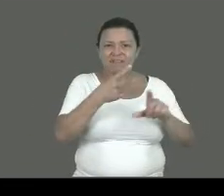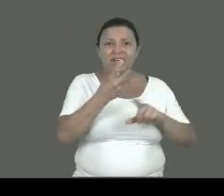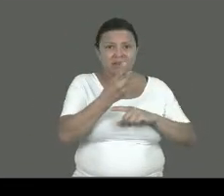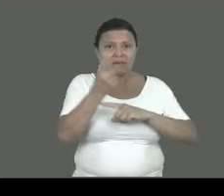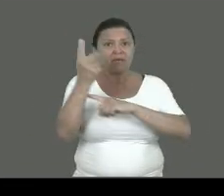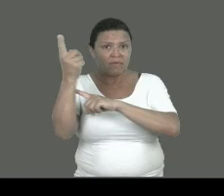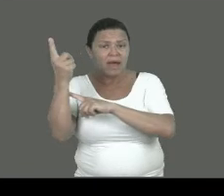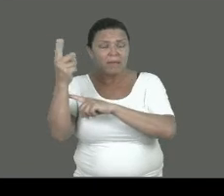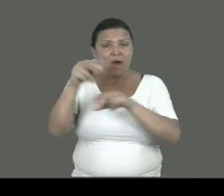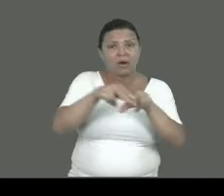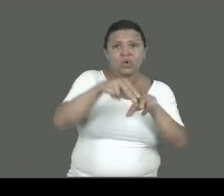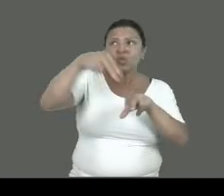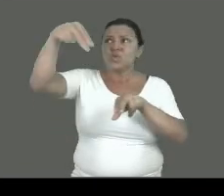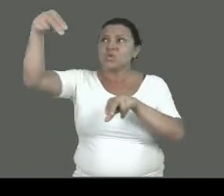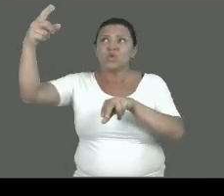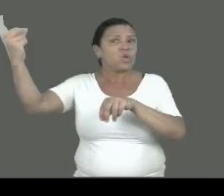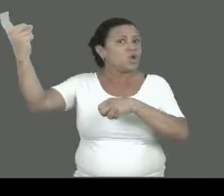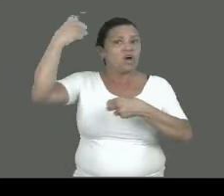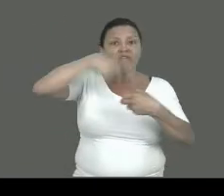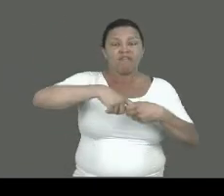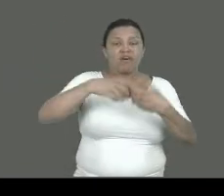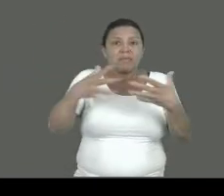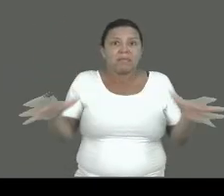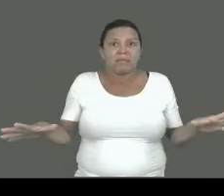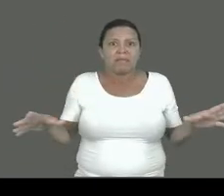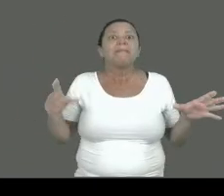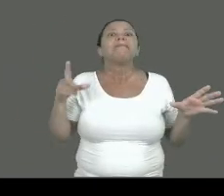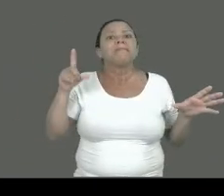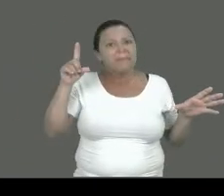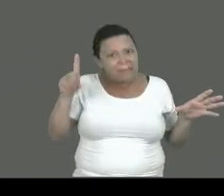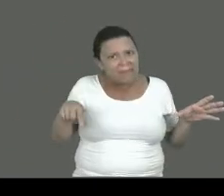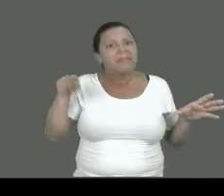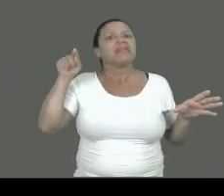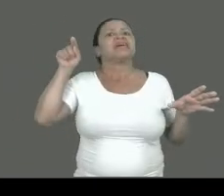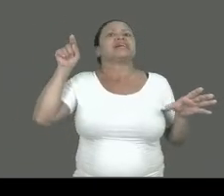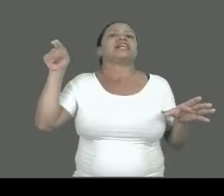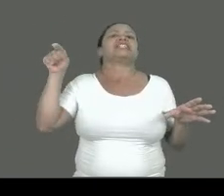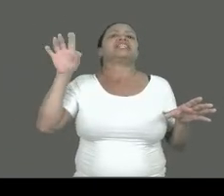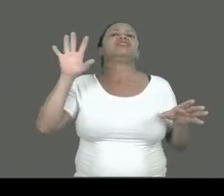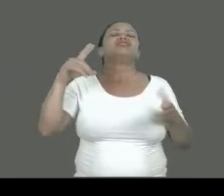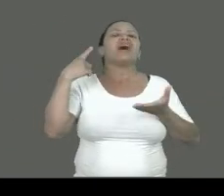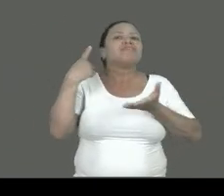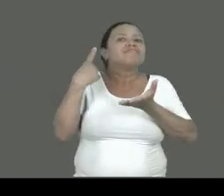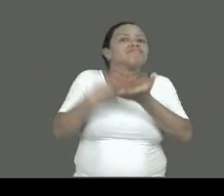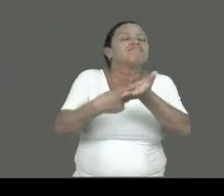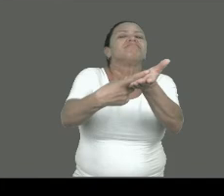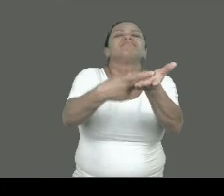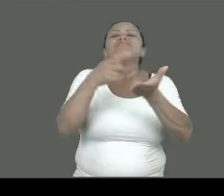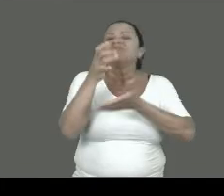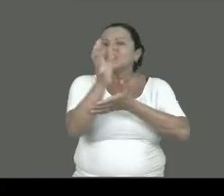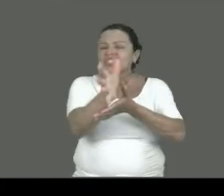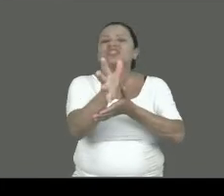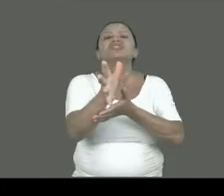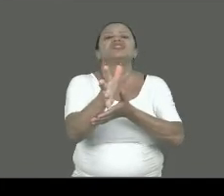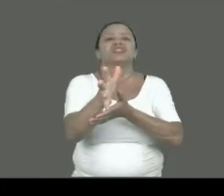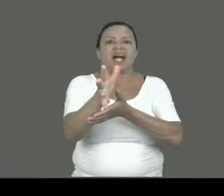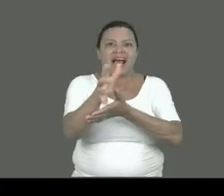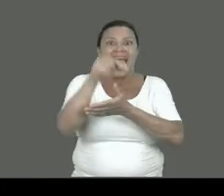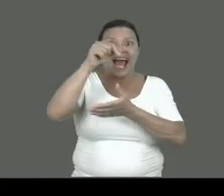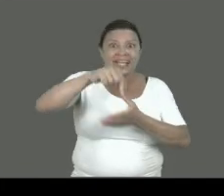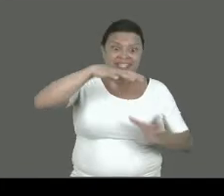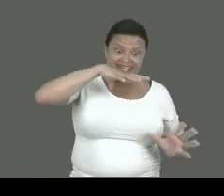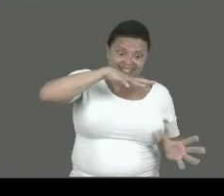embora para nunca mais voltar. Porque esses sim cumpriram essa última etapa aqui no plano